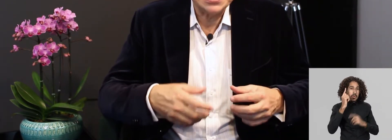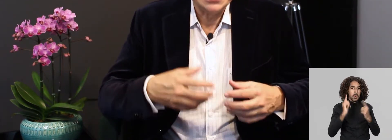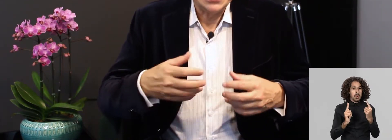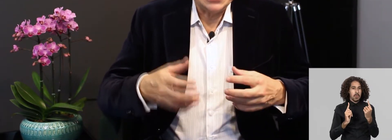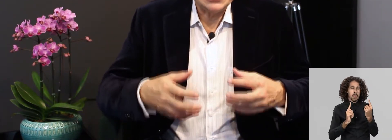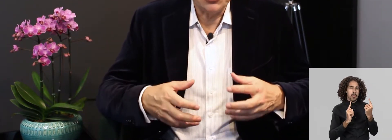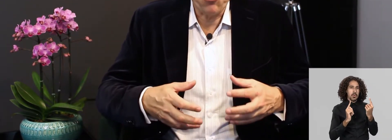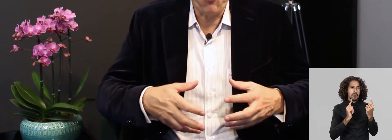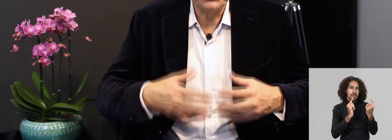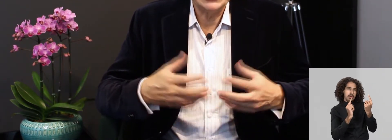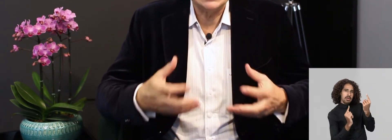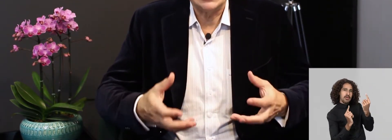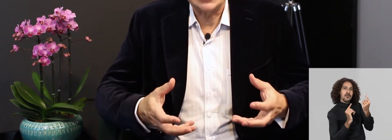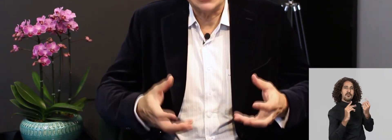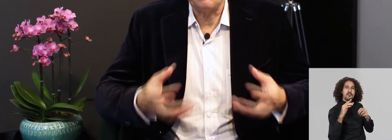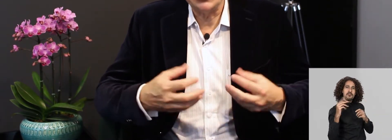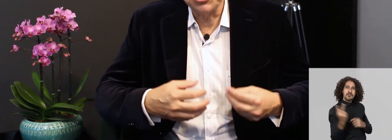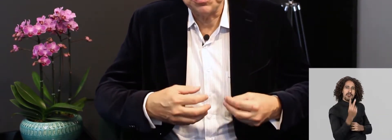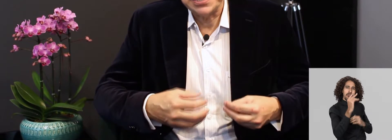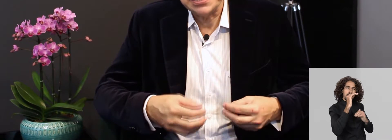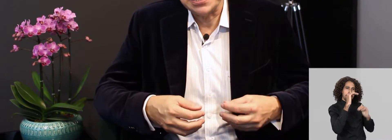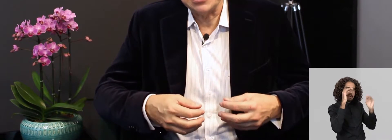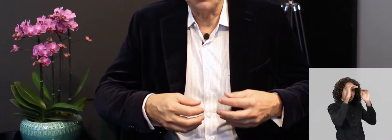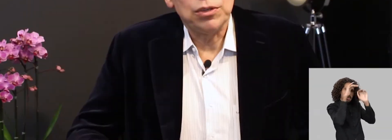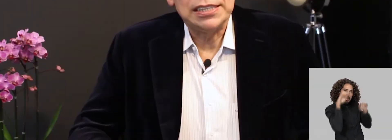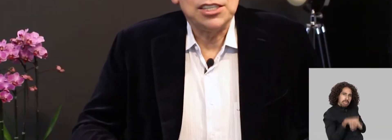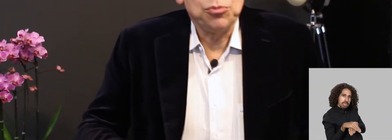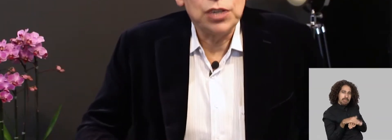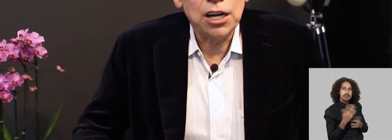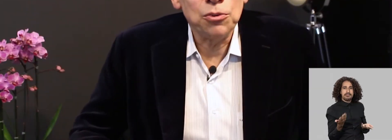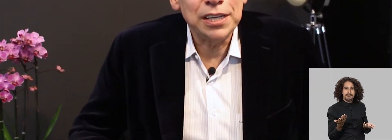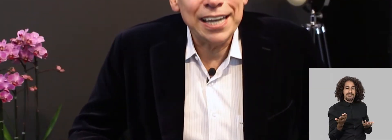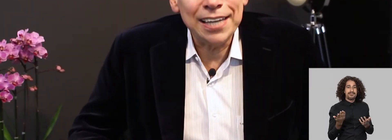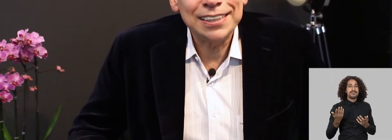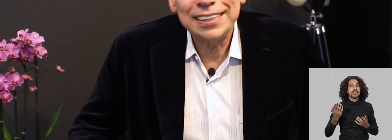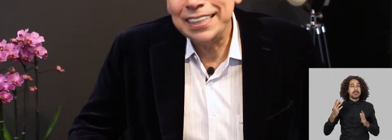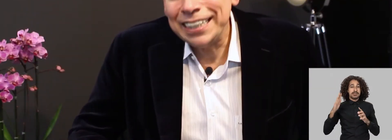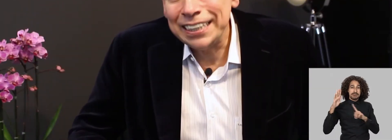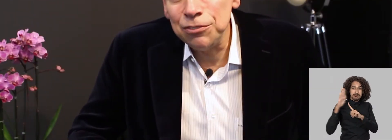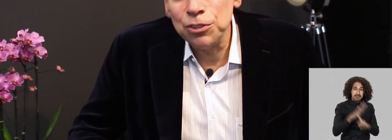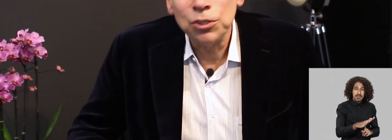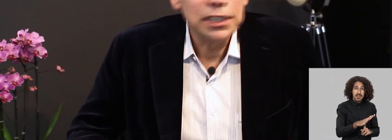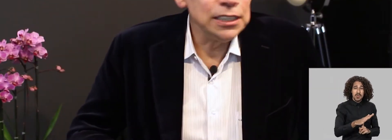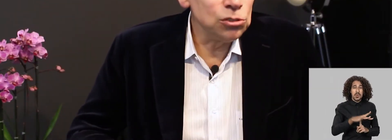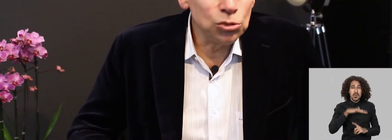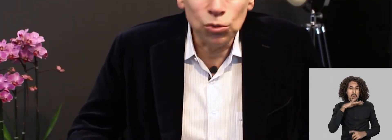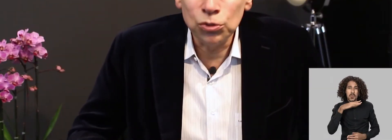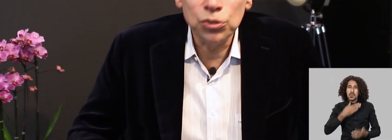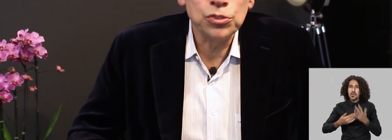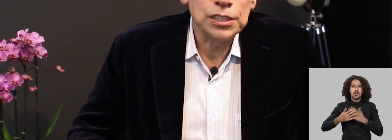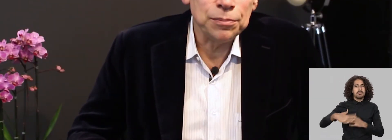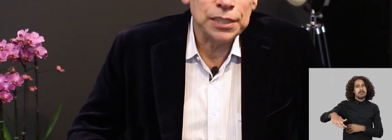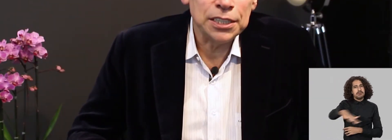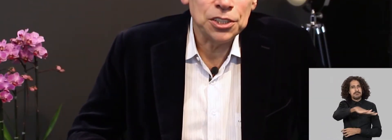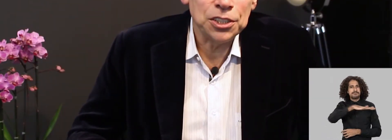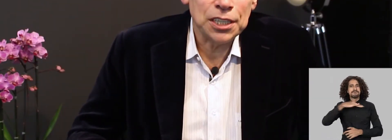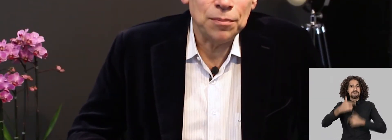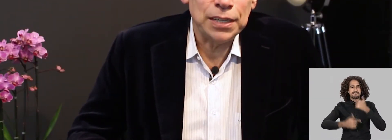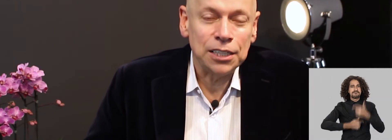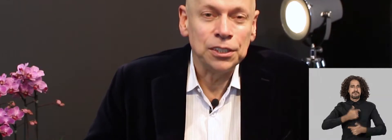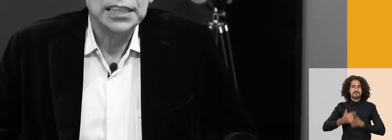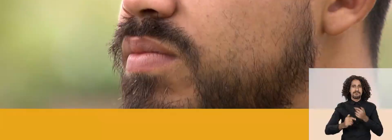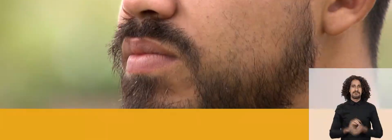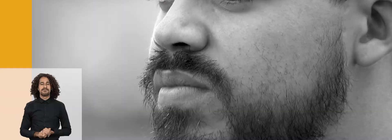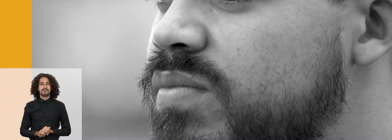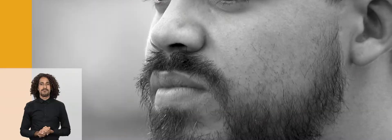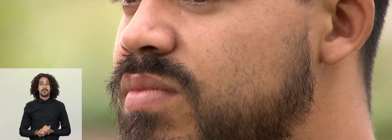passe a se considerar menosprezado. O assédio moral é terrível em todos os ambientes de